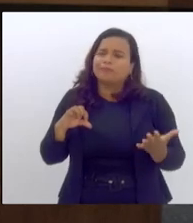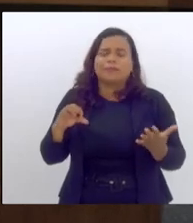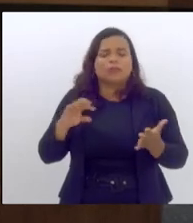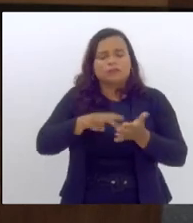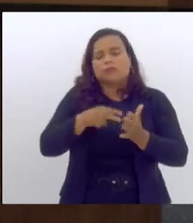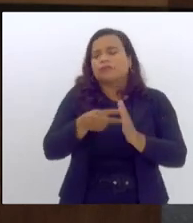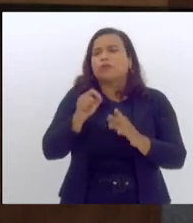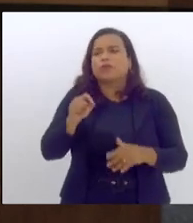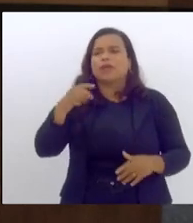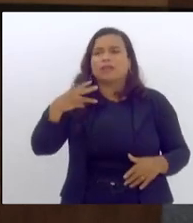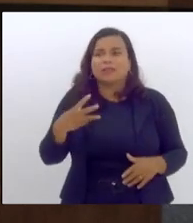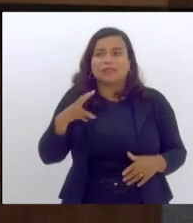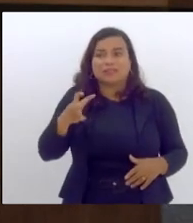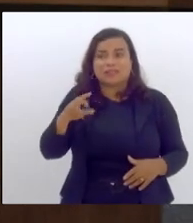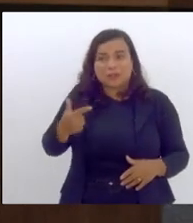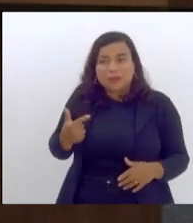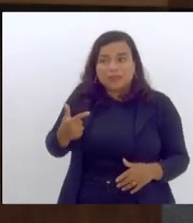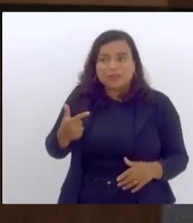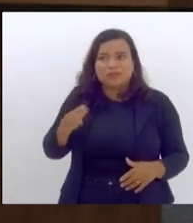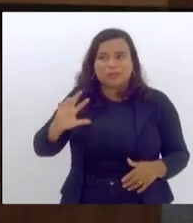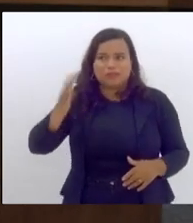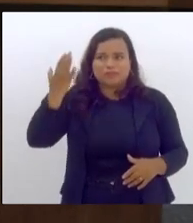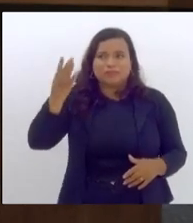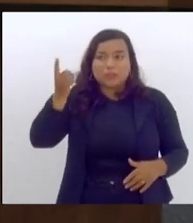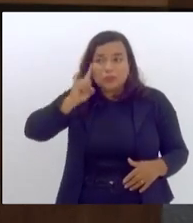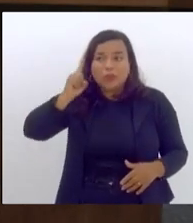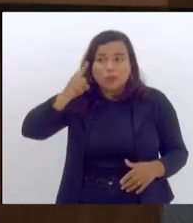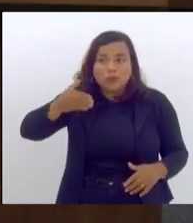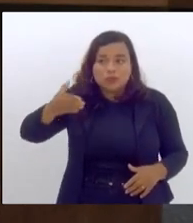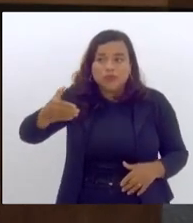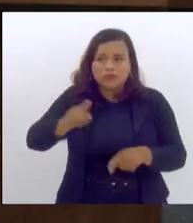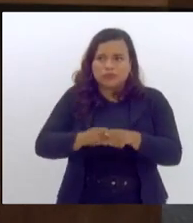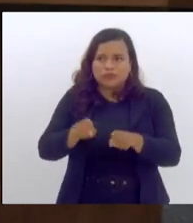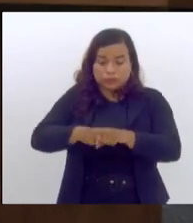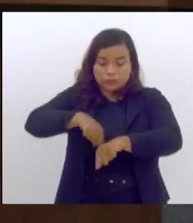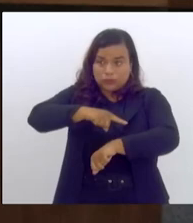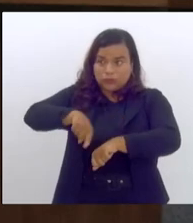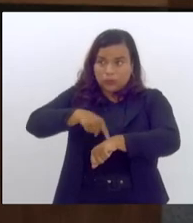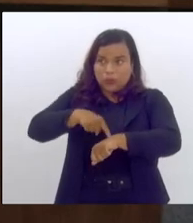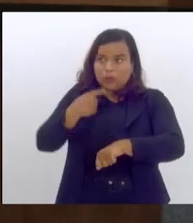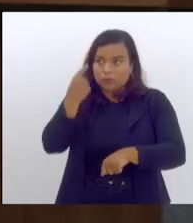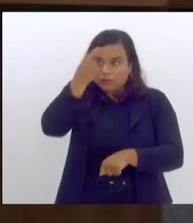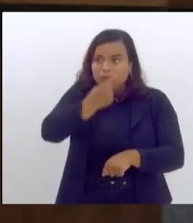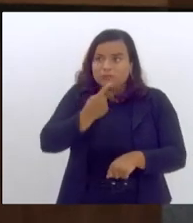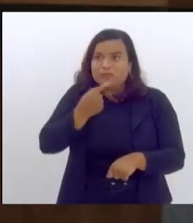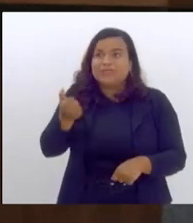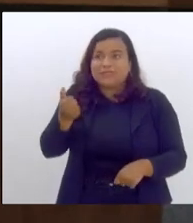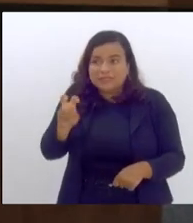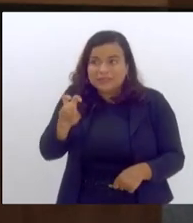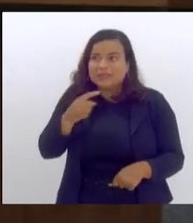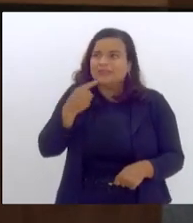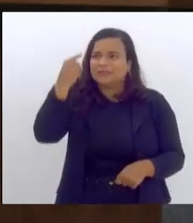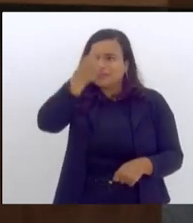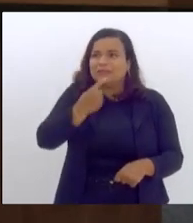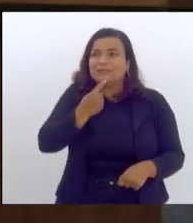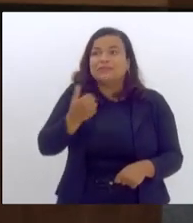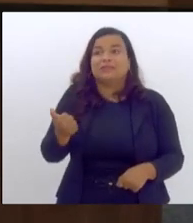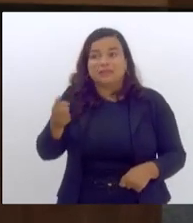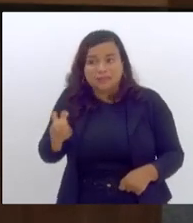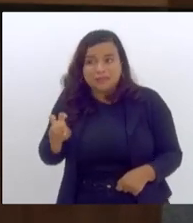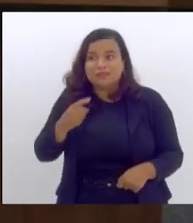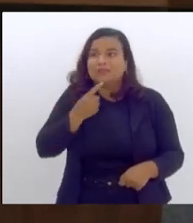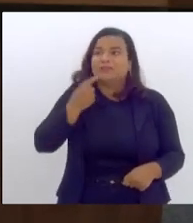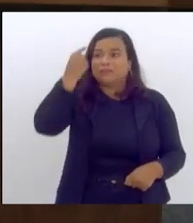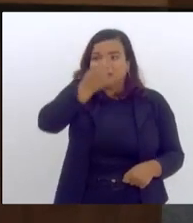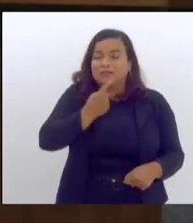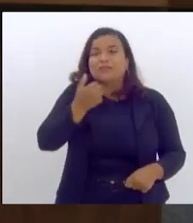352 casos por dia e 15 casos por hora. Lembrando que esses casos certamente estão subnotificados,